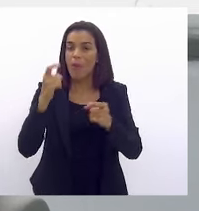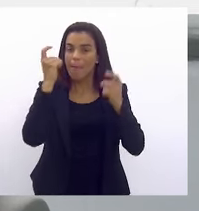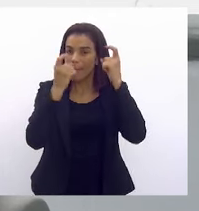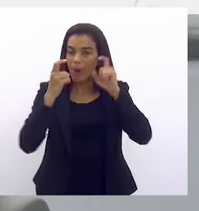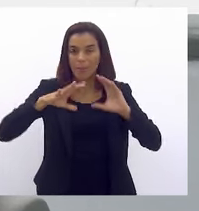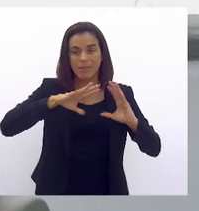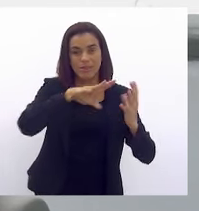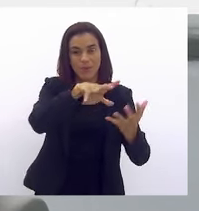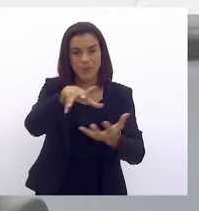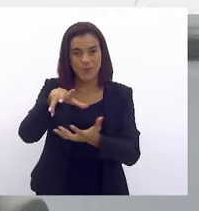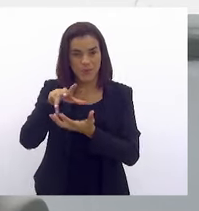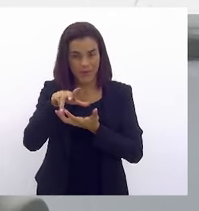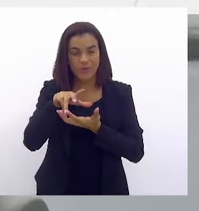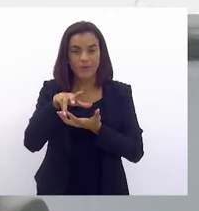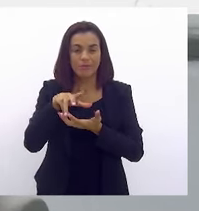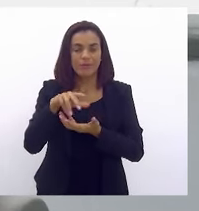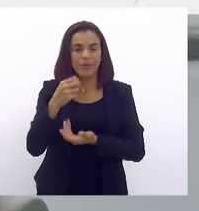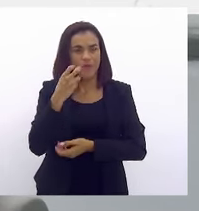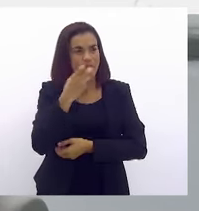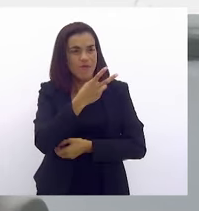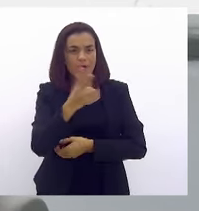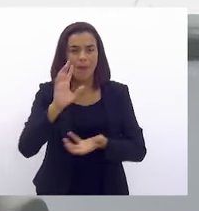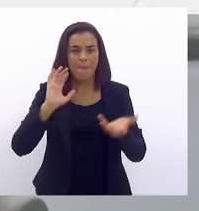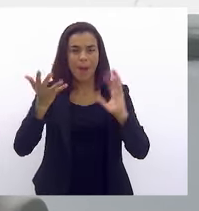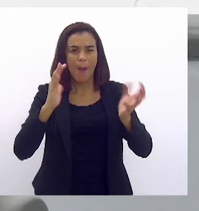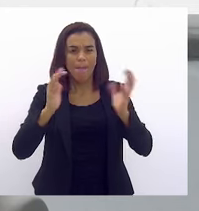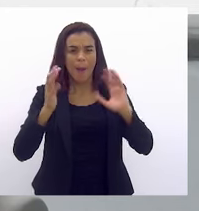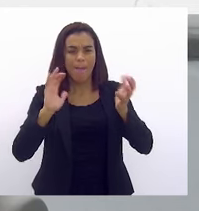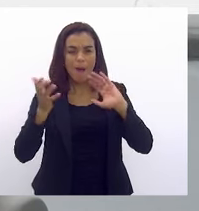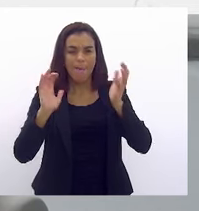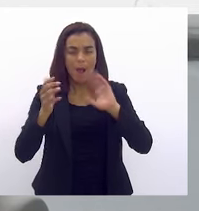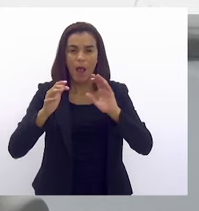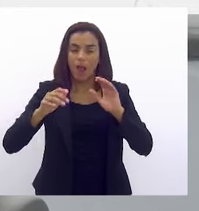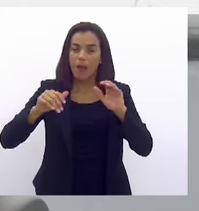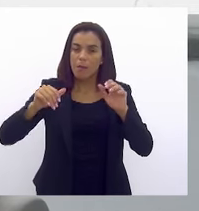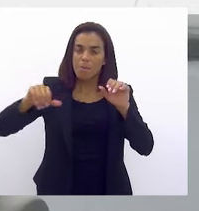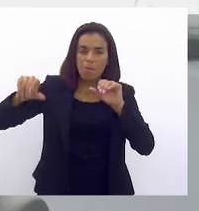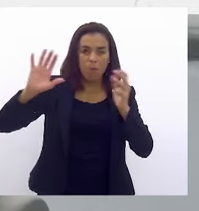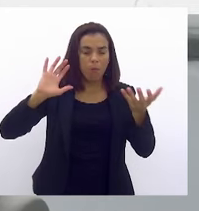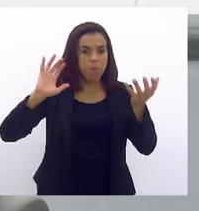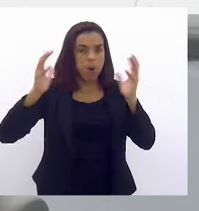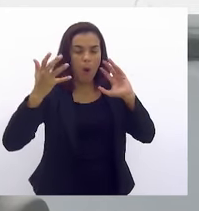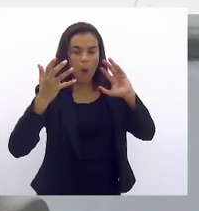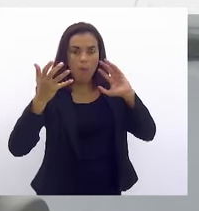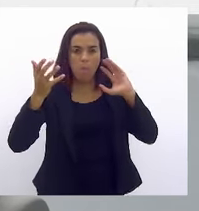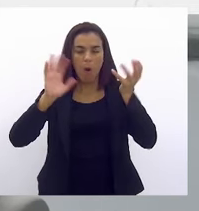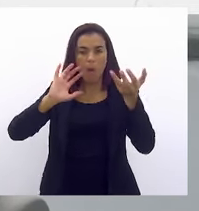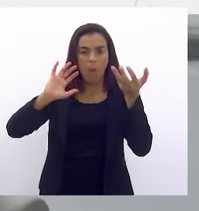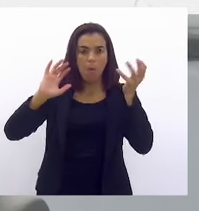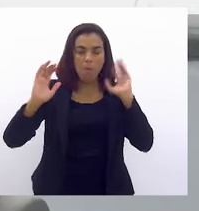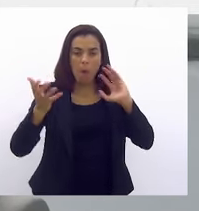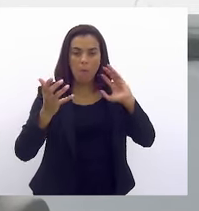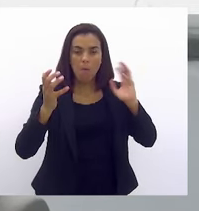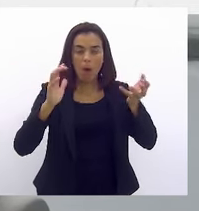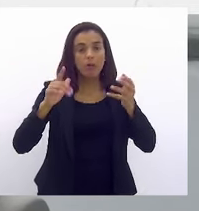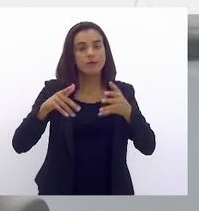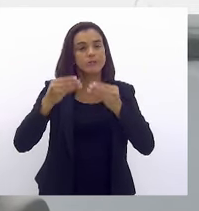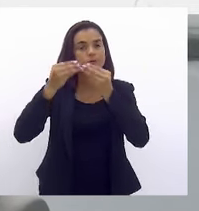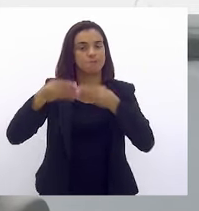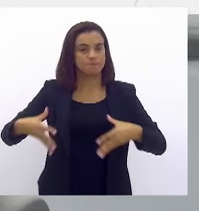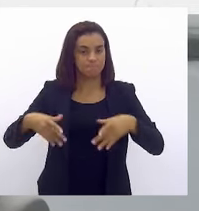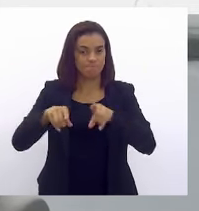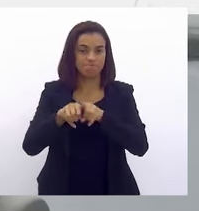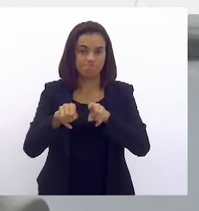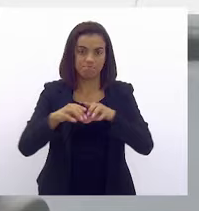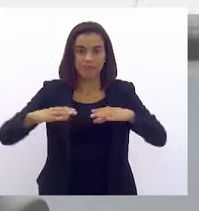né, porque nós estamos vendo o clima, as questões mudando através de uma discussão, e isso prejudica também as nossas